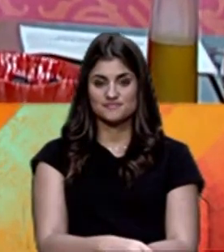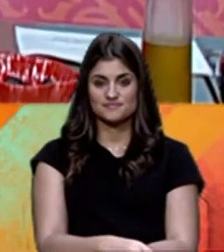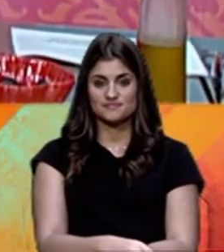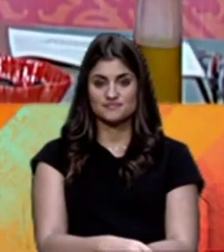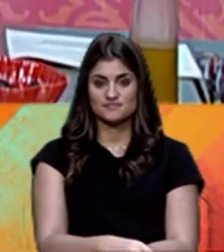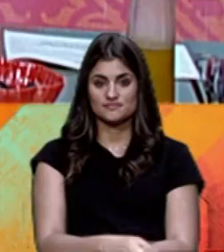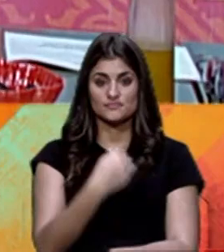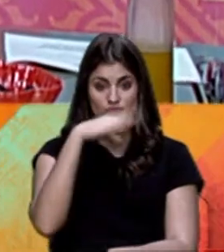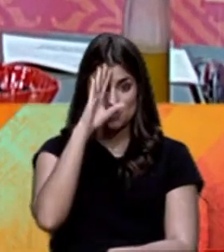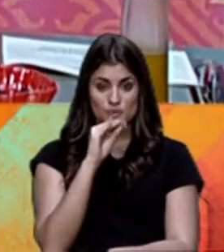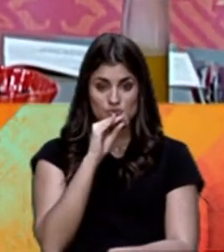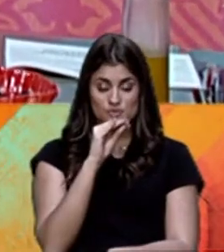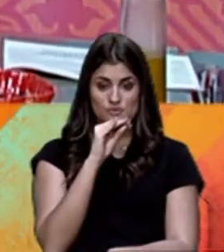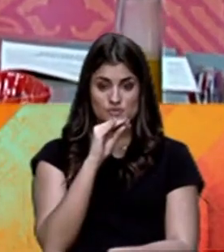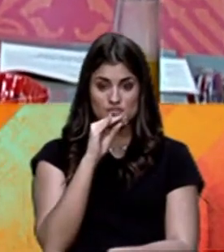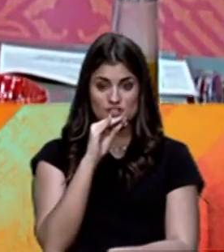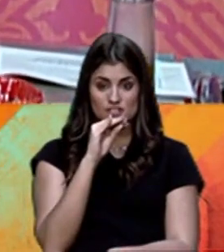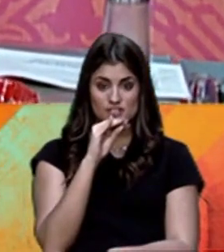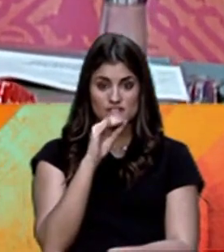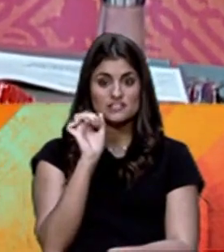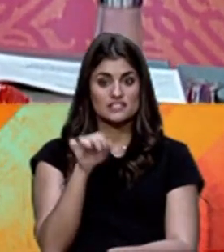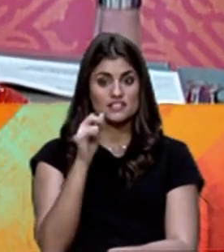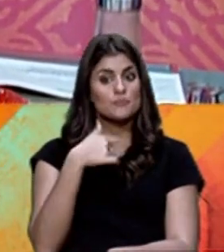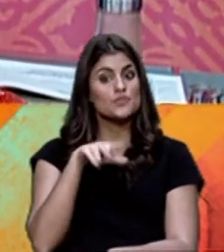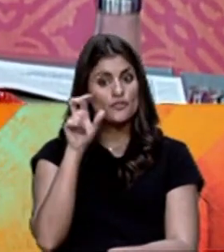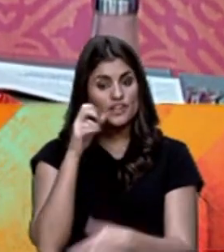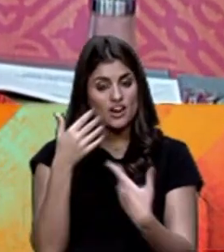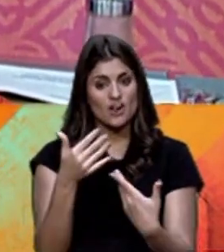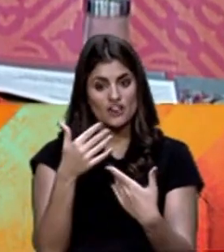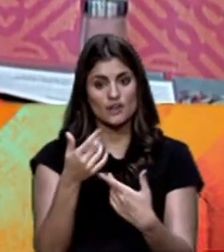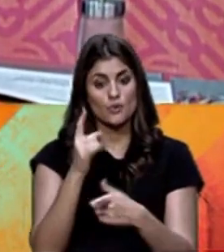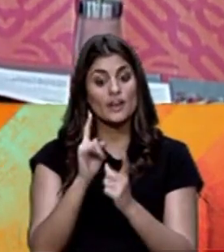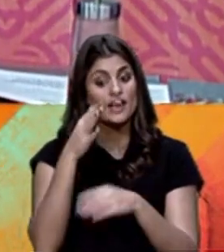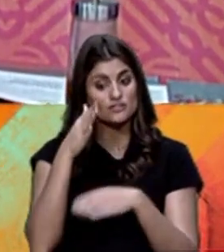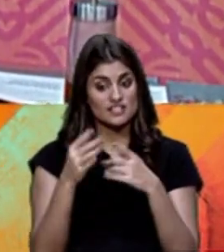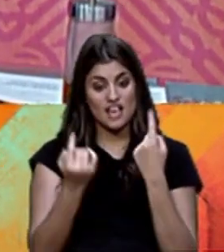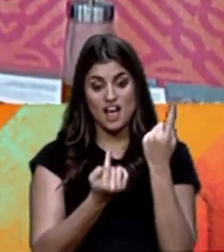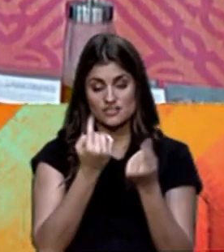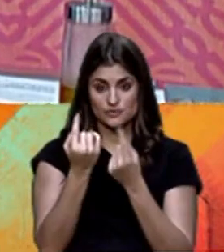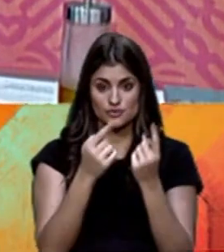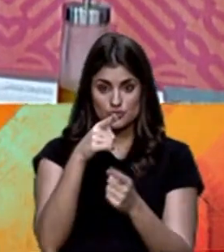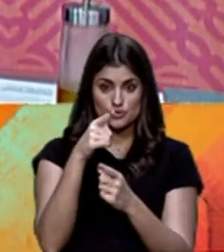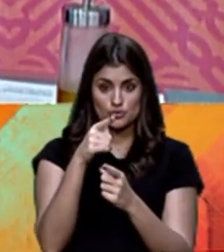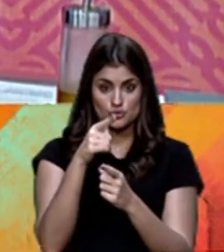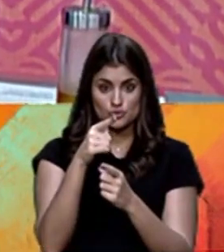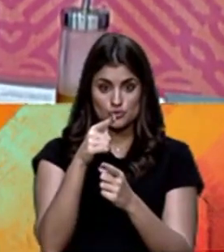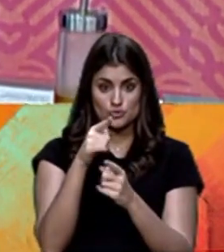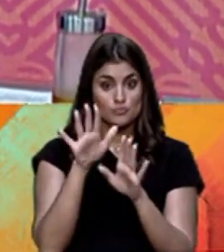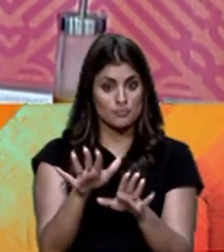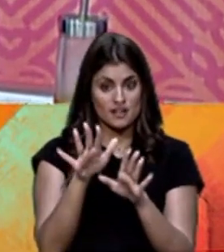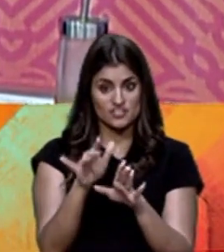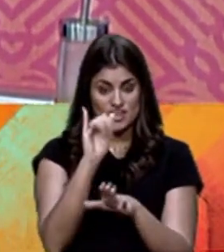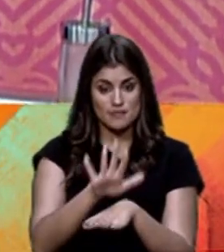Não sei se já estou de regresso. Estás. Estamos a ouvir-te. O que acontece é que de vez em quando ficas parada, fica frisada a